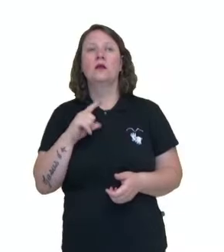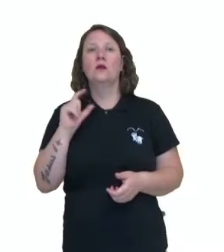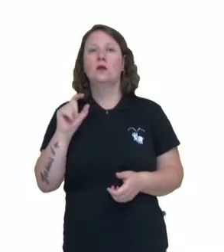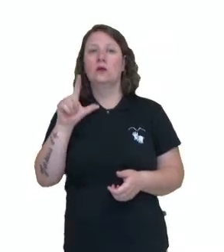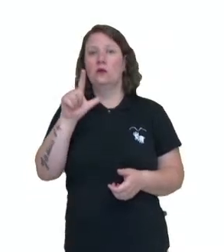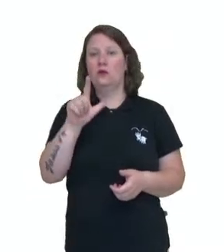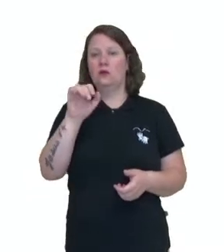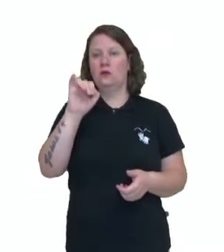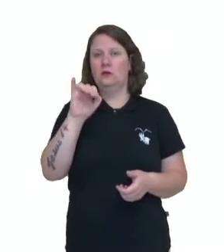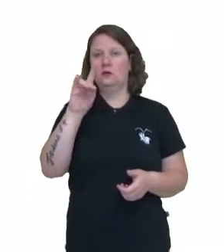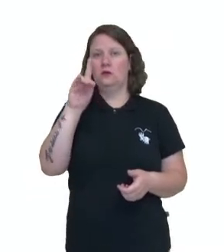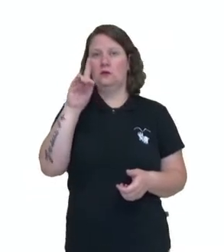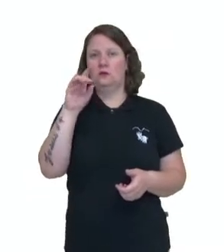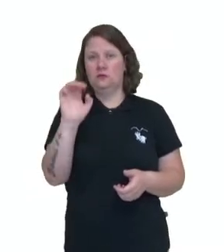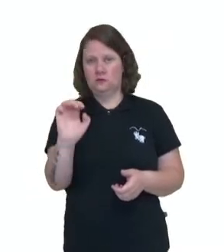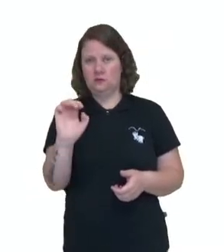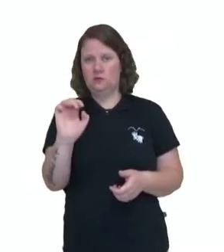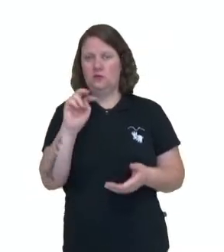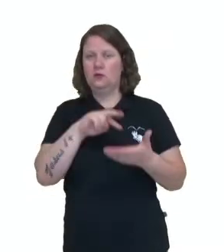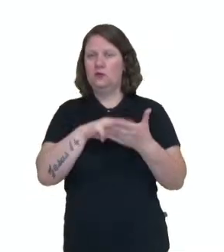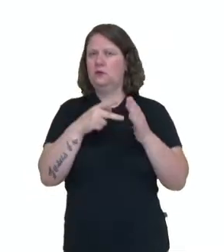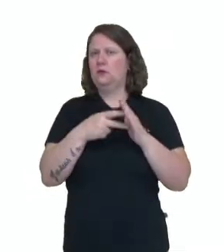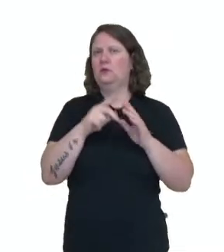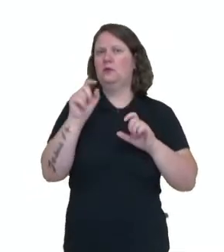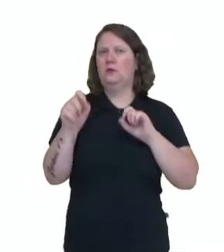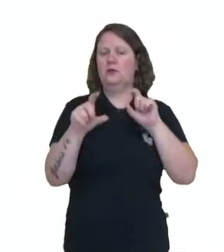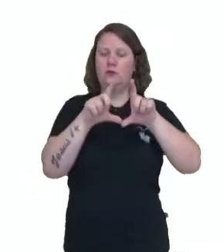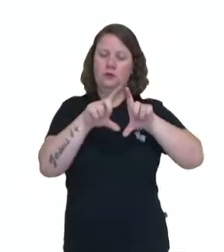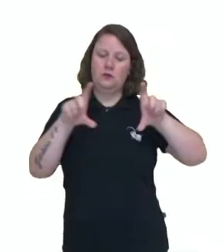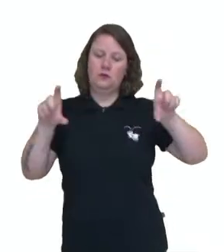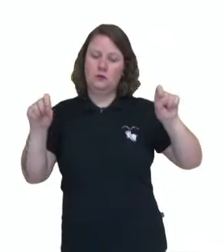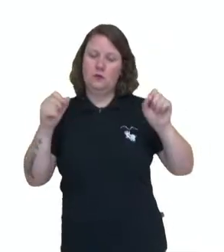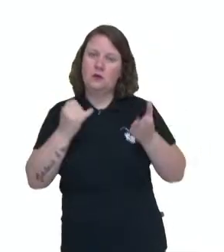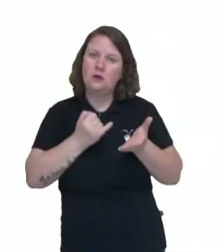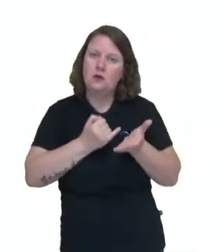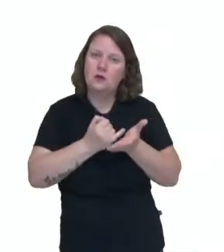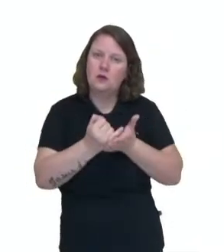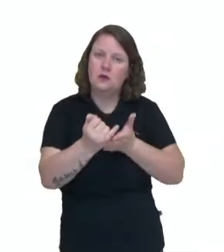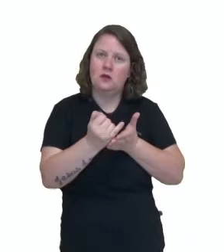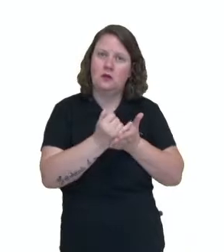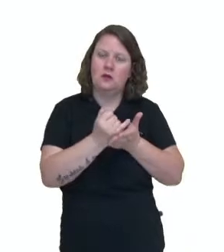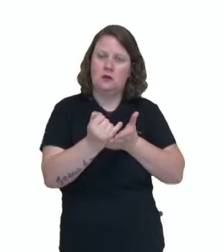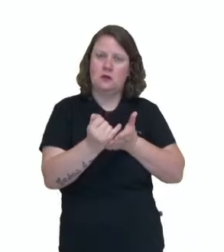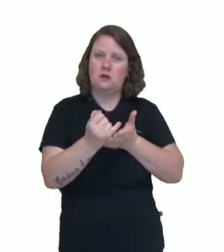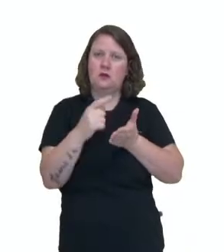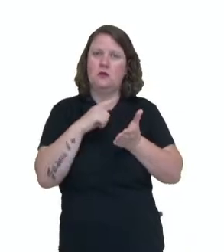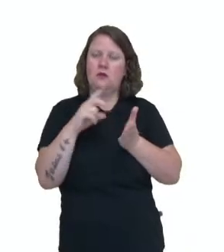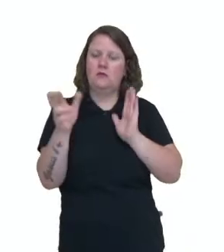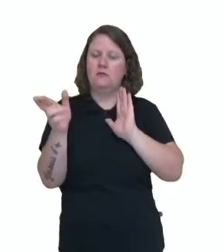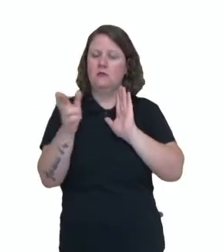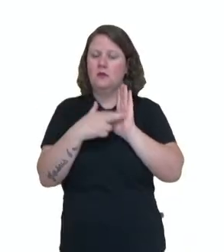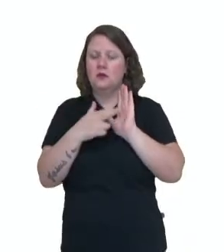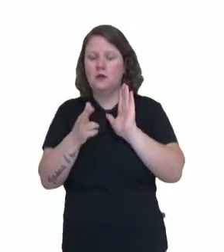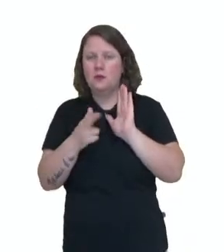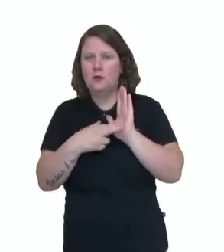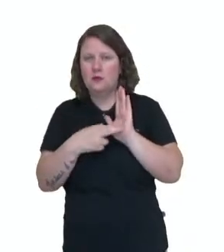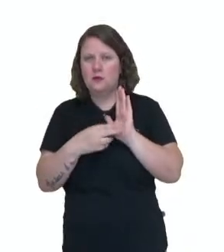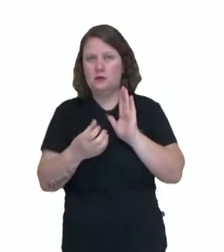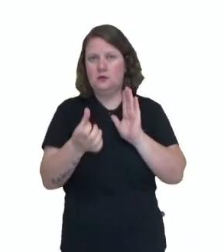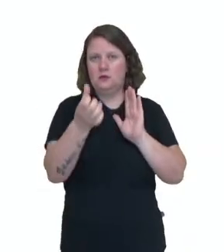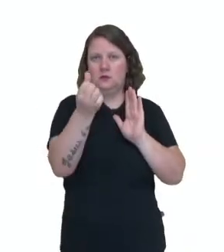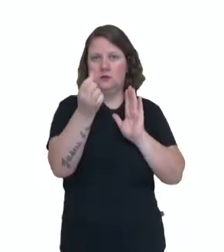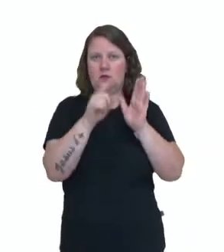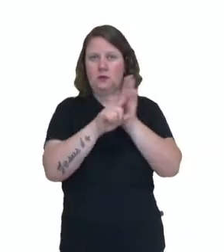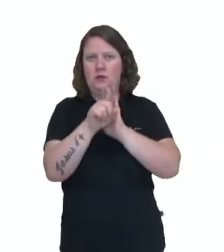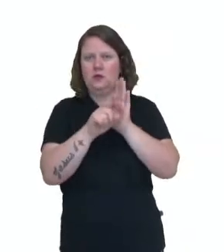isso mesmo, o lead, que são os parágrafos iniciais, onde nós temos as respostas para 6 perguntas.